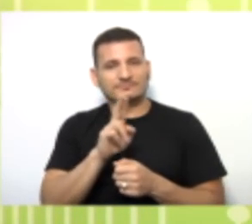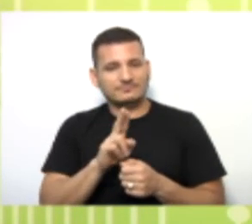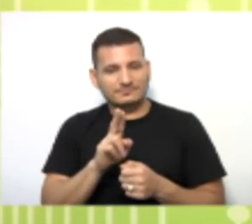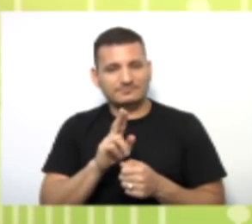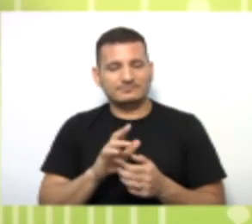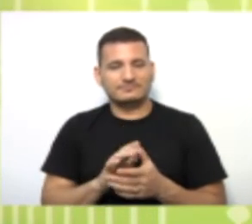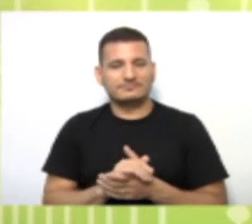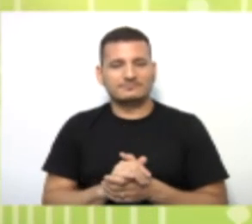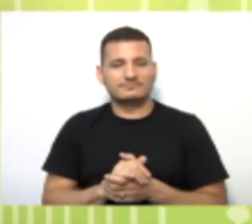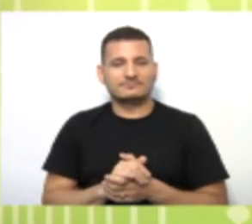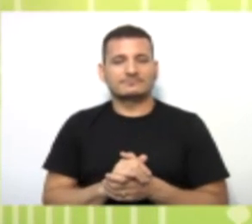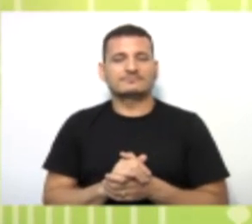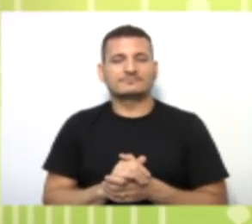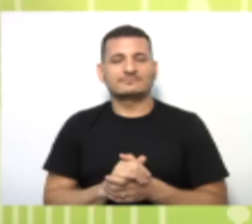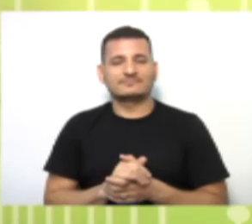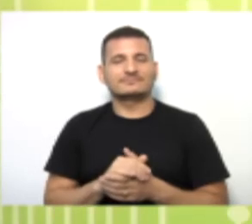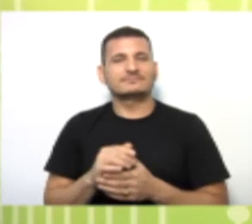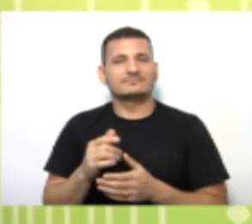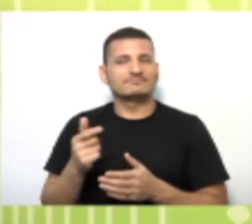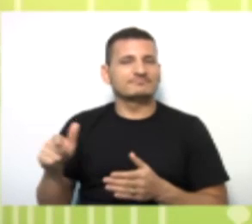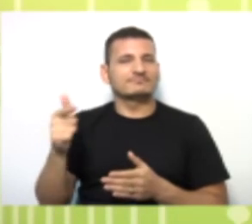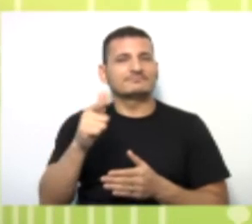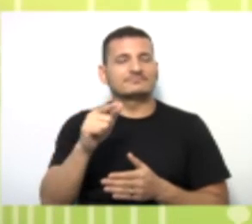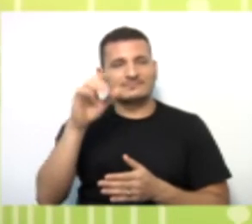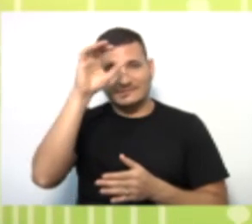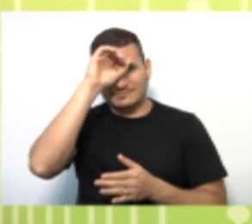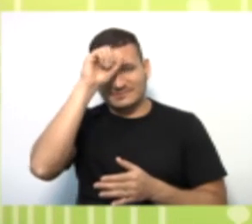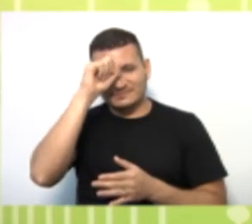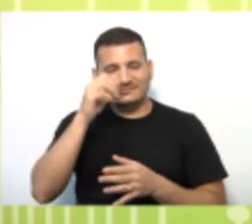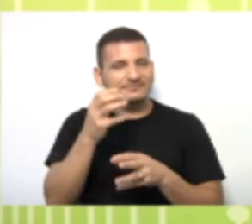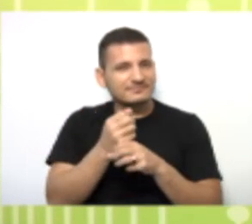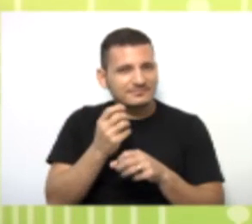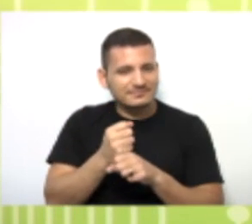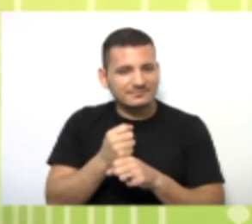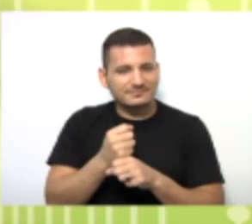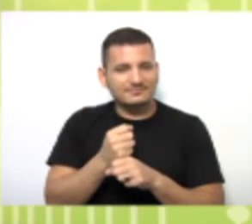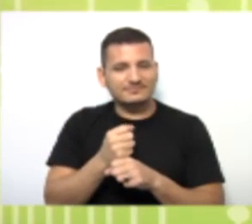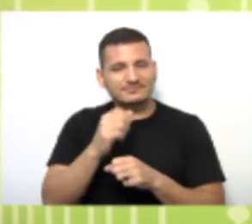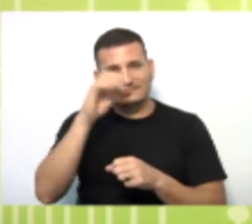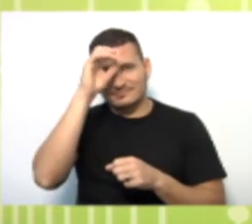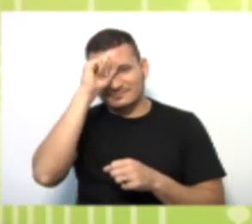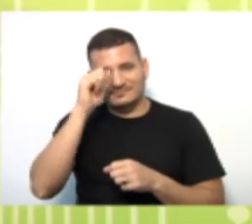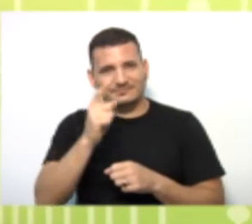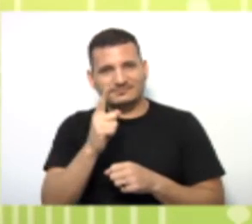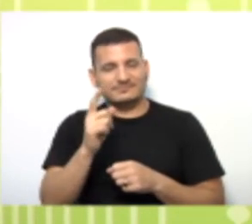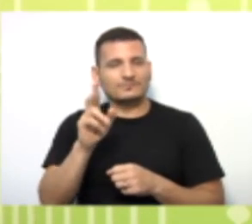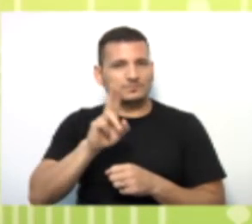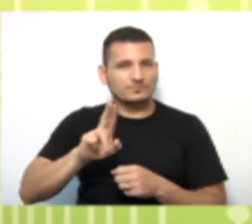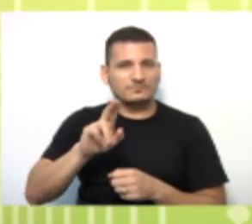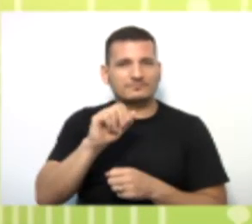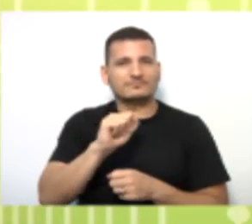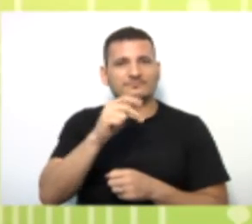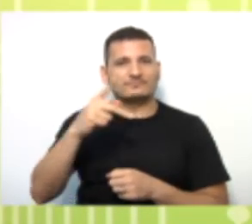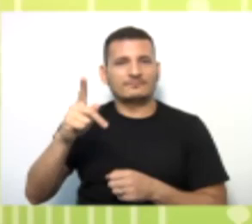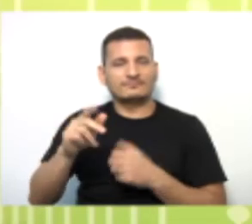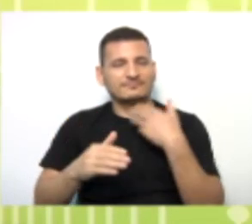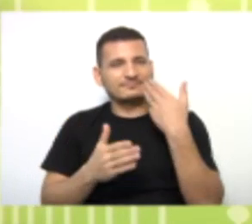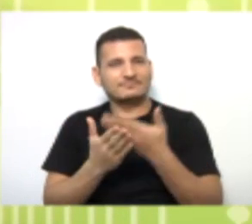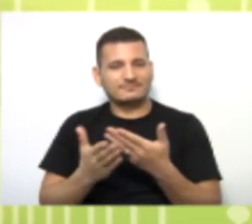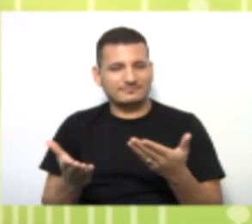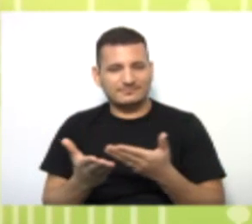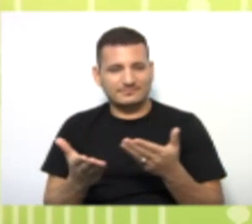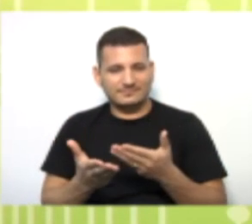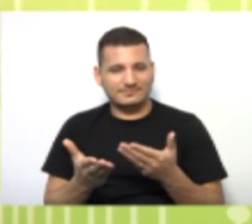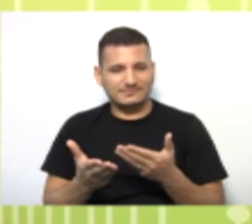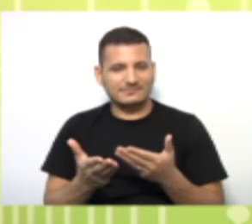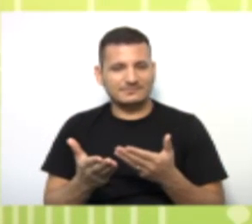acostumado. Aí quem disse que esses outros garotos aprenderam a calcular? Aprenderam não, usaram o aplicativo do menino até hoje e estão